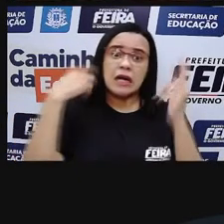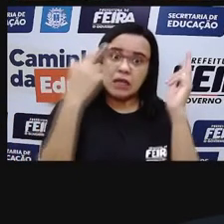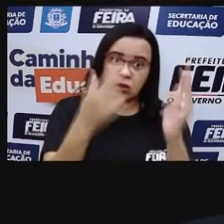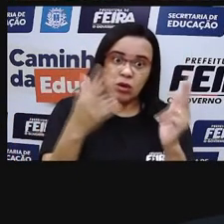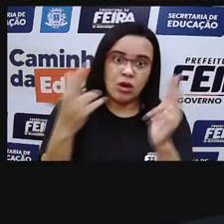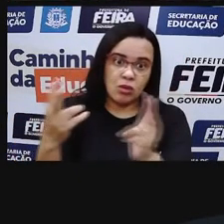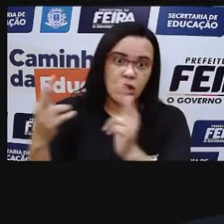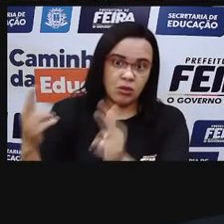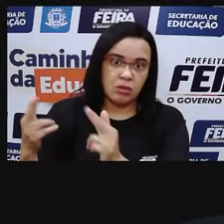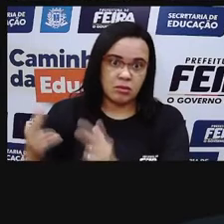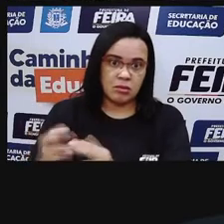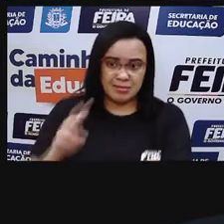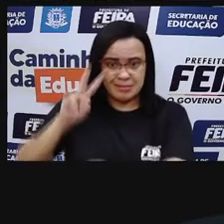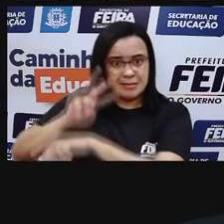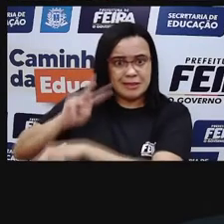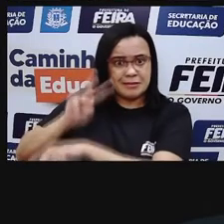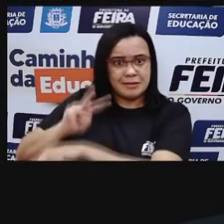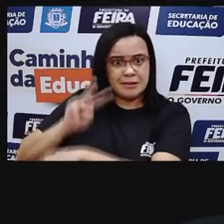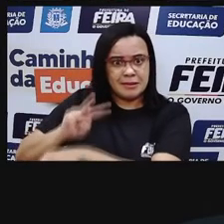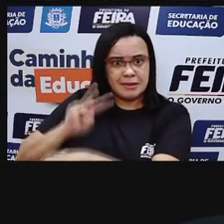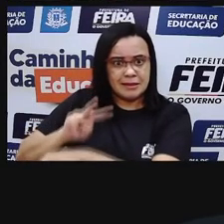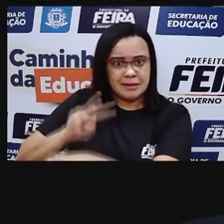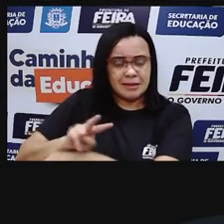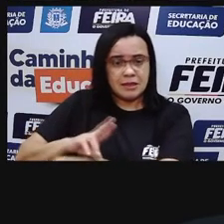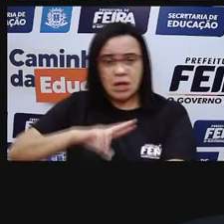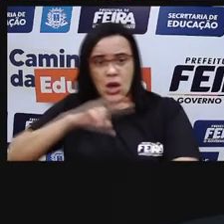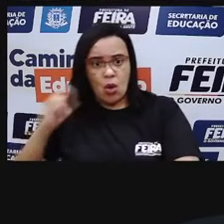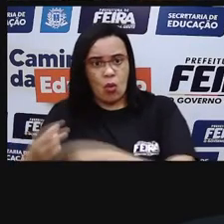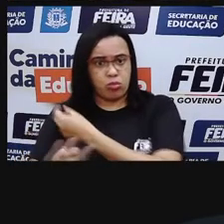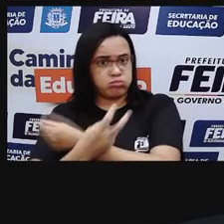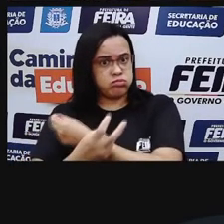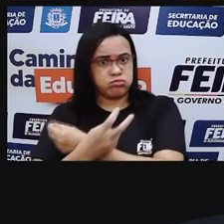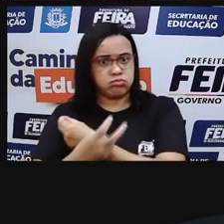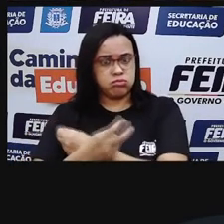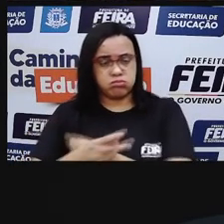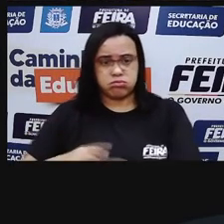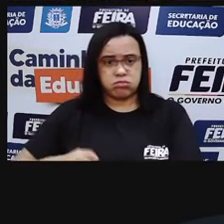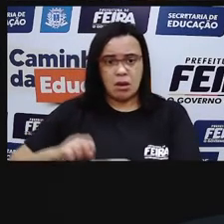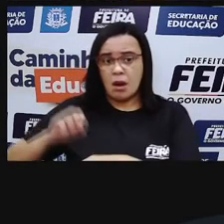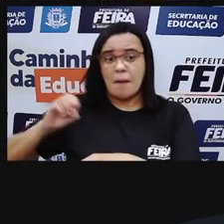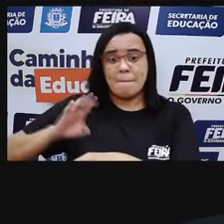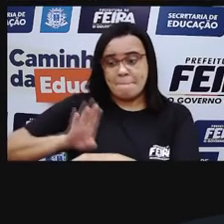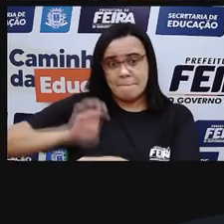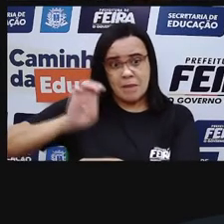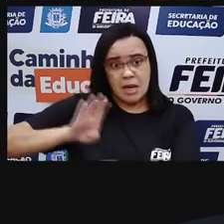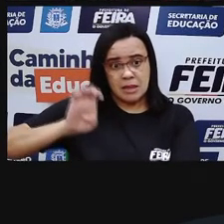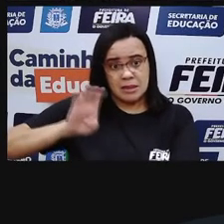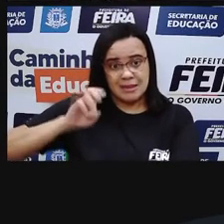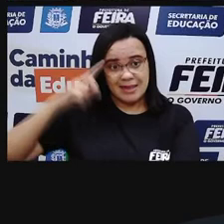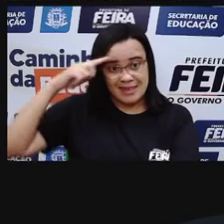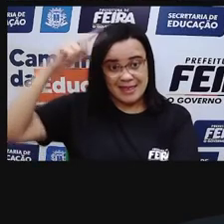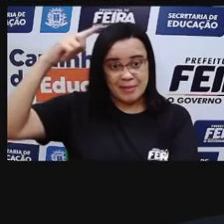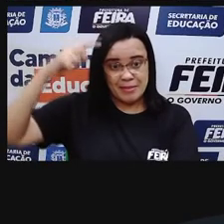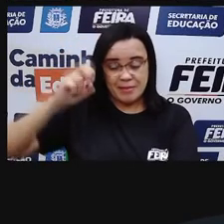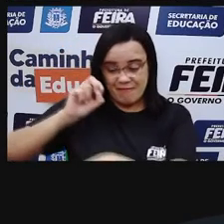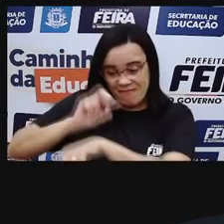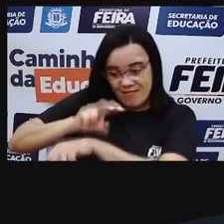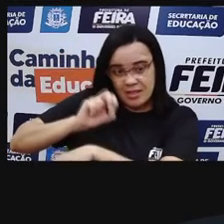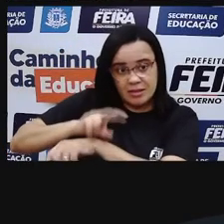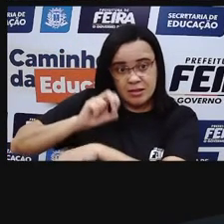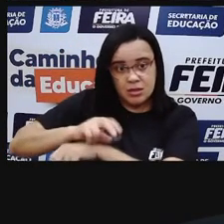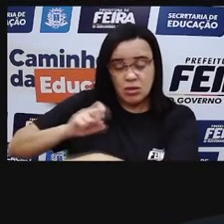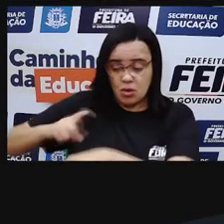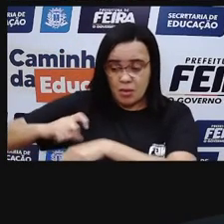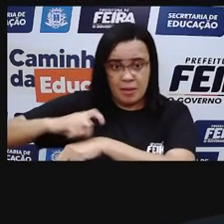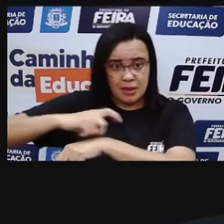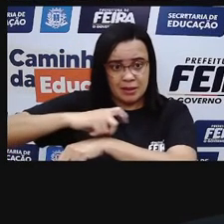servir para diferentes vírus ou bactérias. Porque se a gente observar aqui, ó, fazendo essa representação